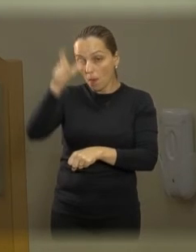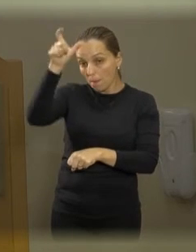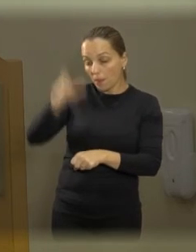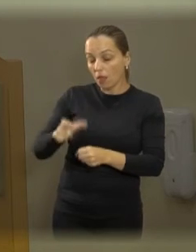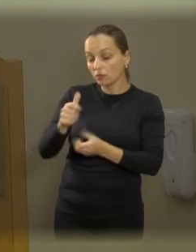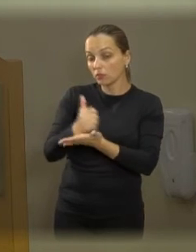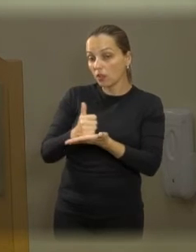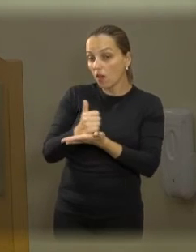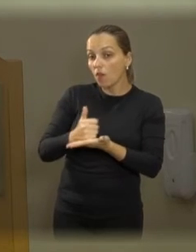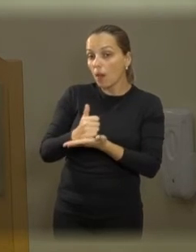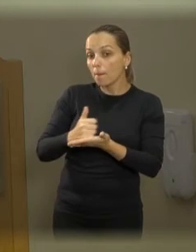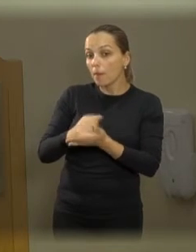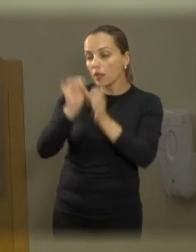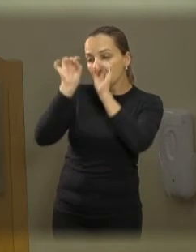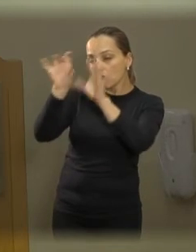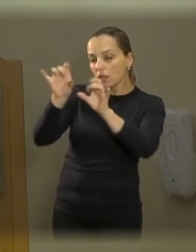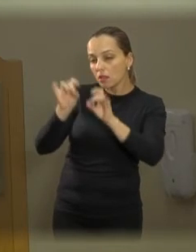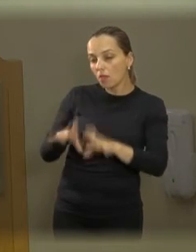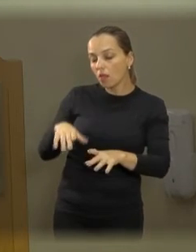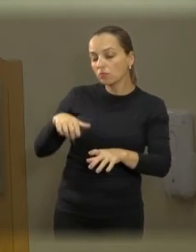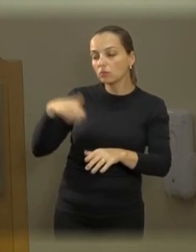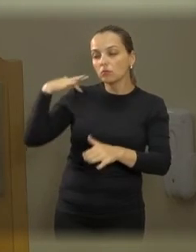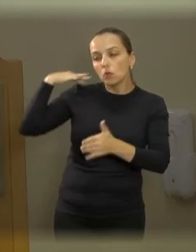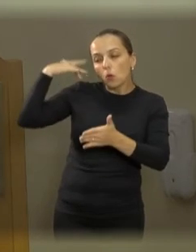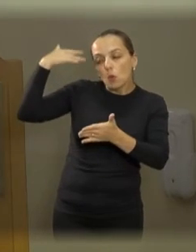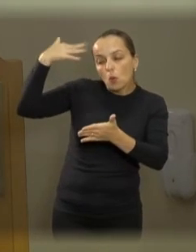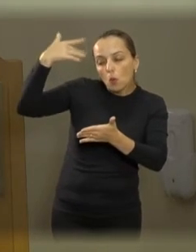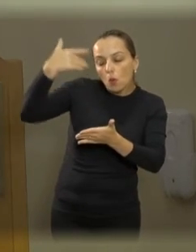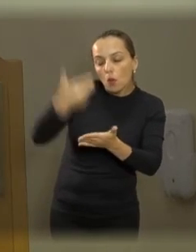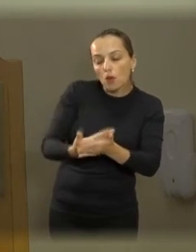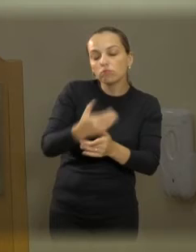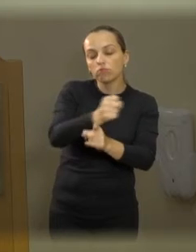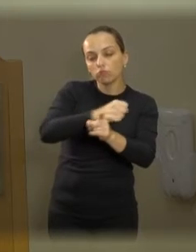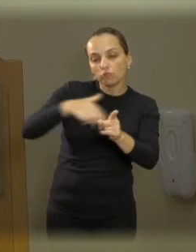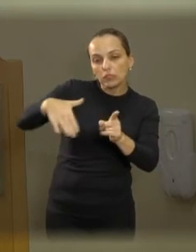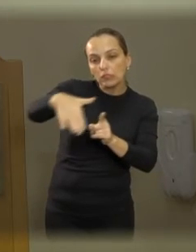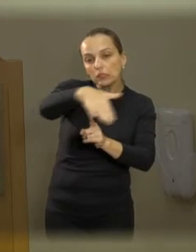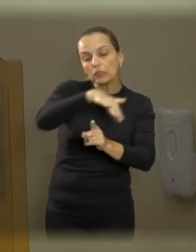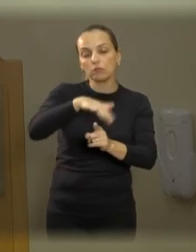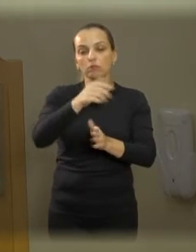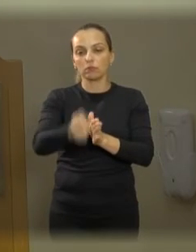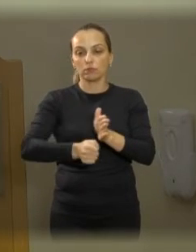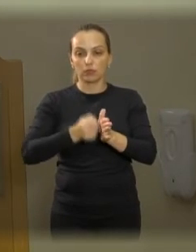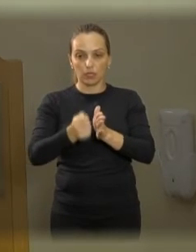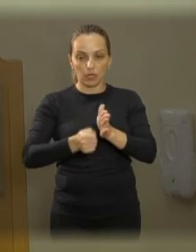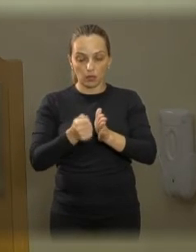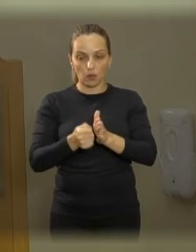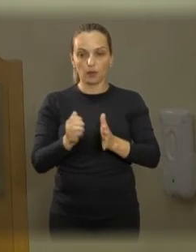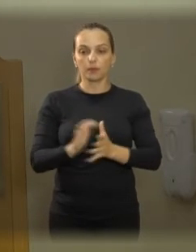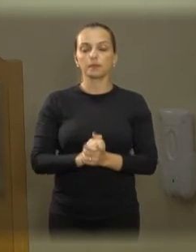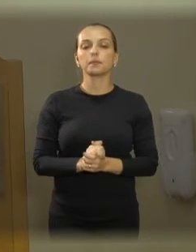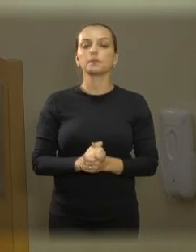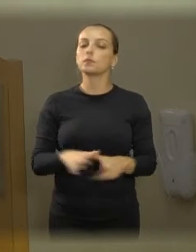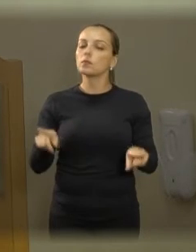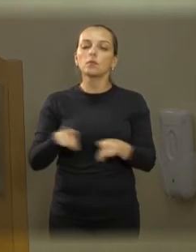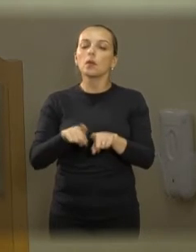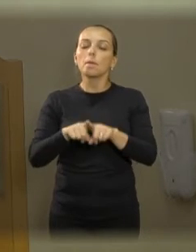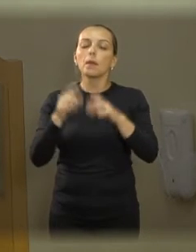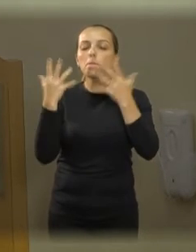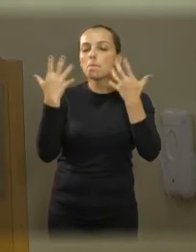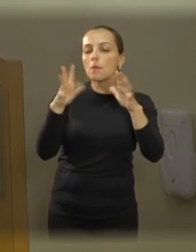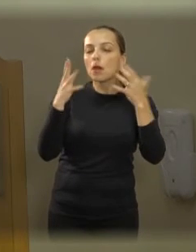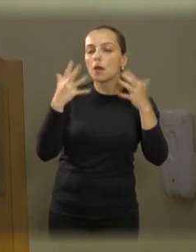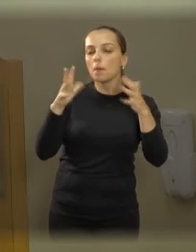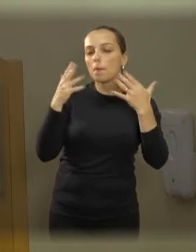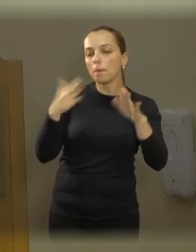de suma importância para a sociedade araraquarense. Eu quero também parabenizar